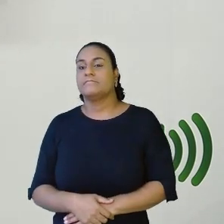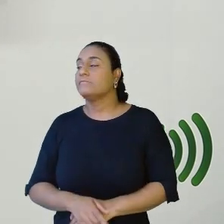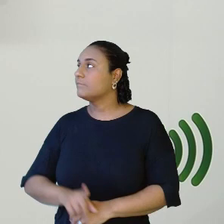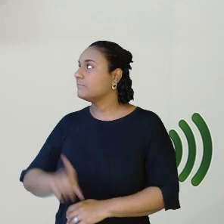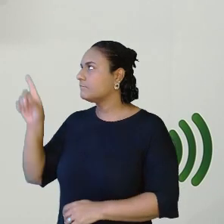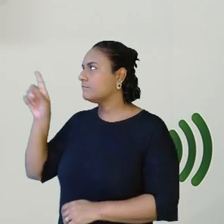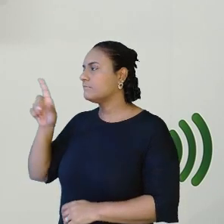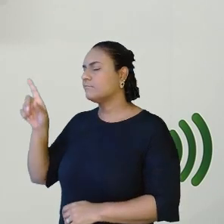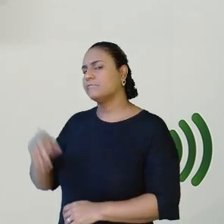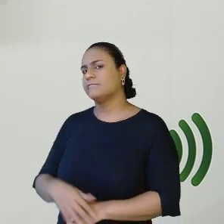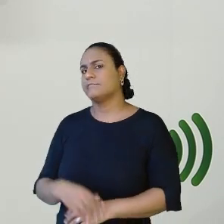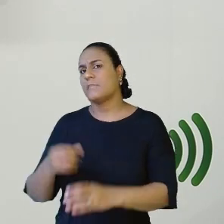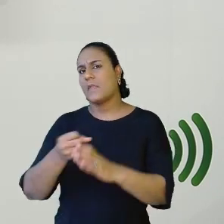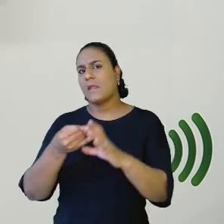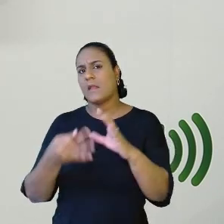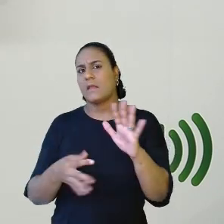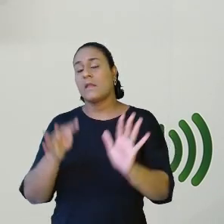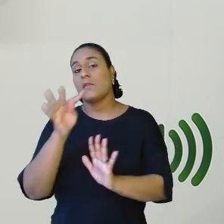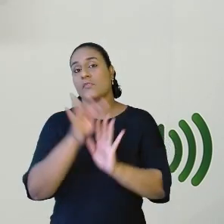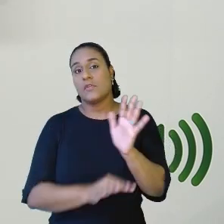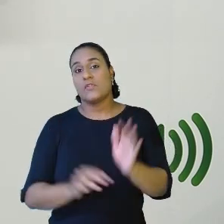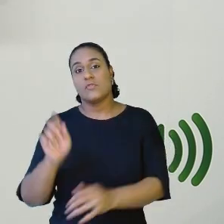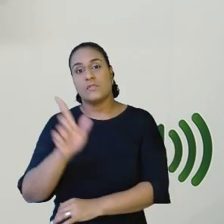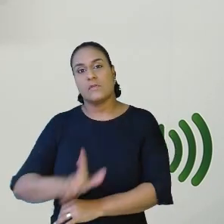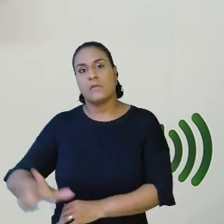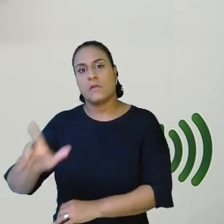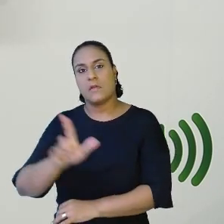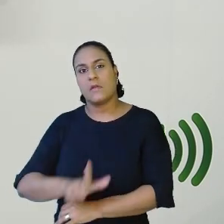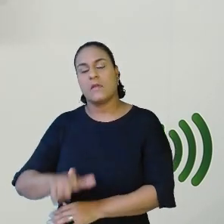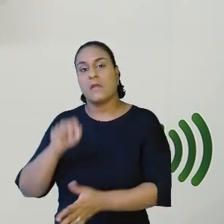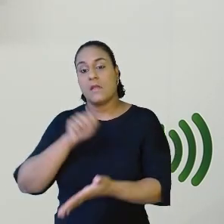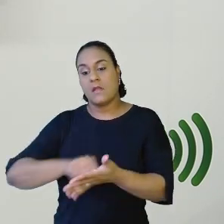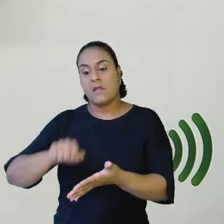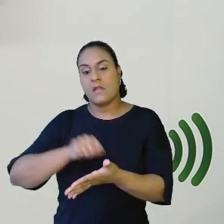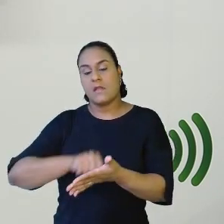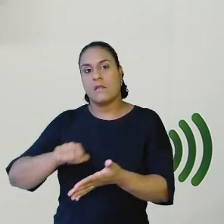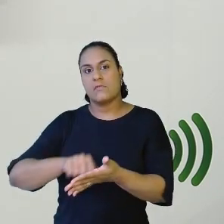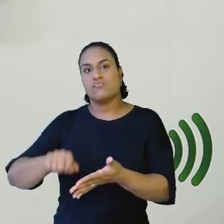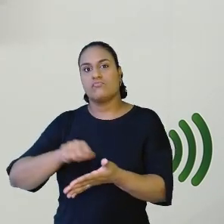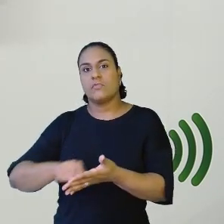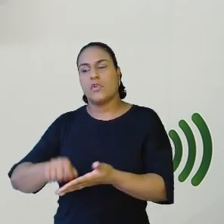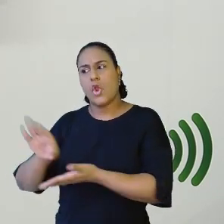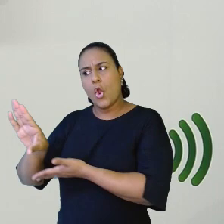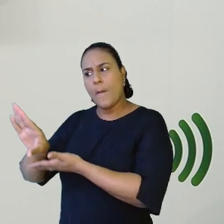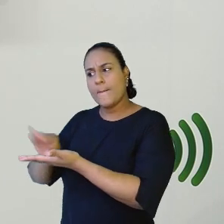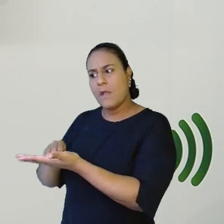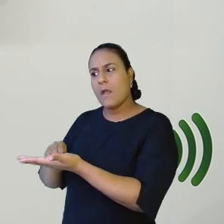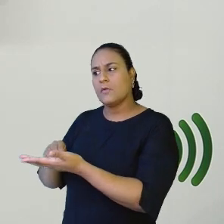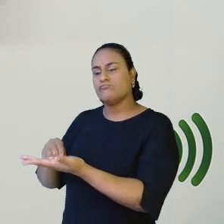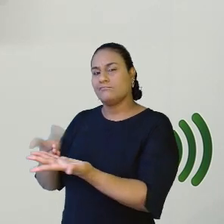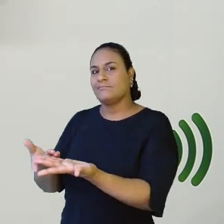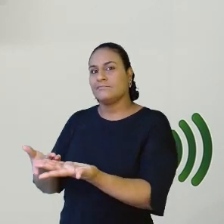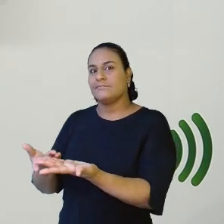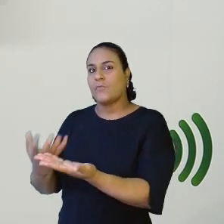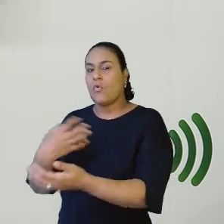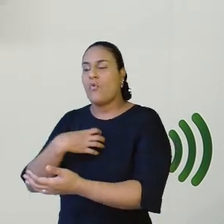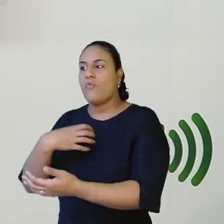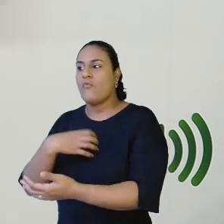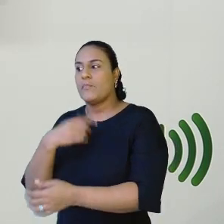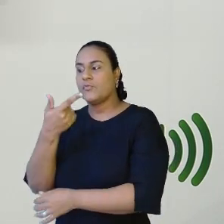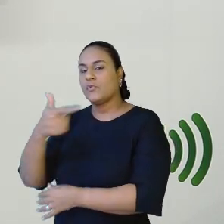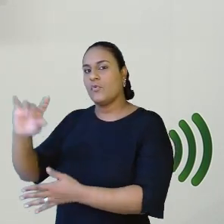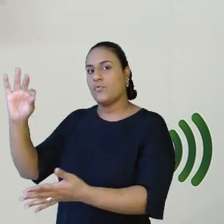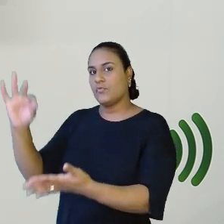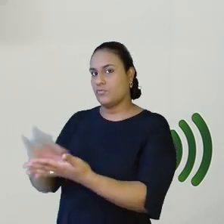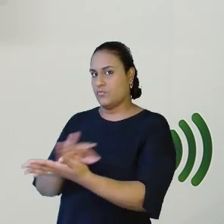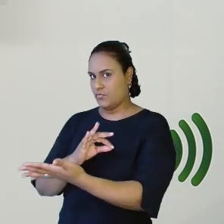Pastiche caracteriza-se como um texto literário escrito de acordo com o estilo de outro escritor. Porém, não possui a função de criticar